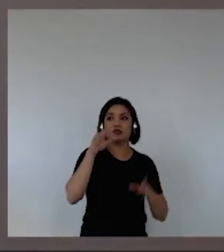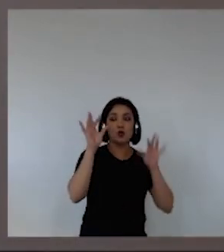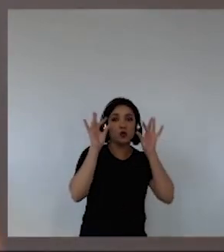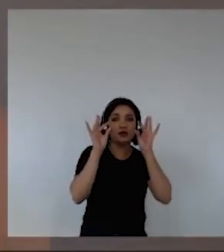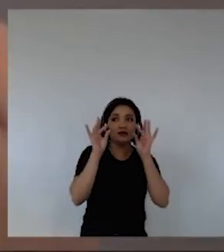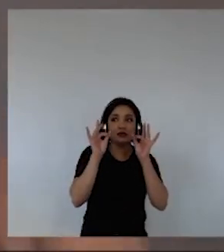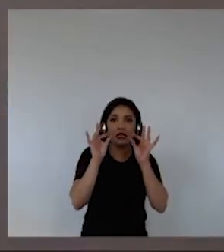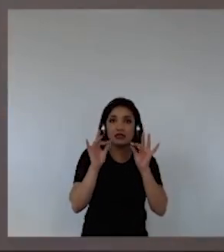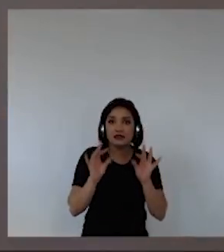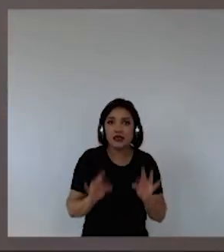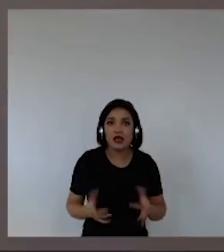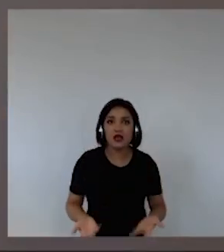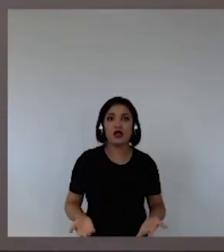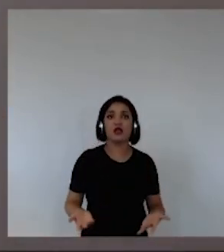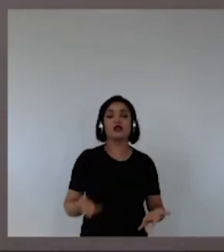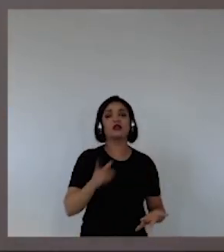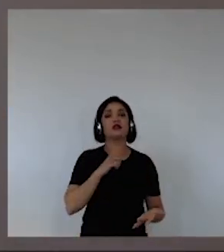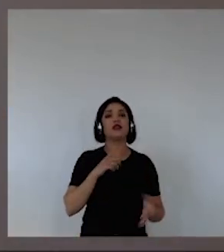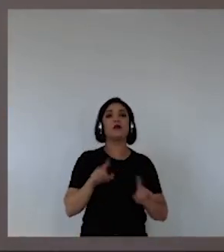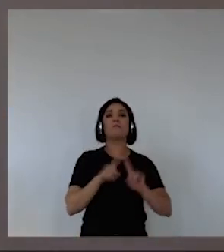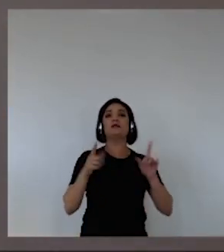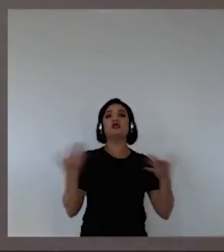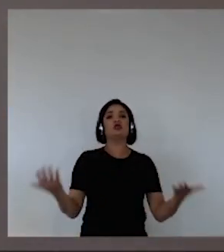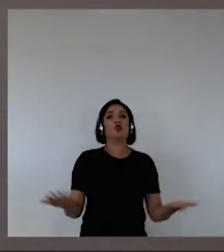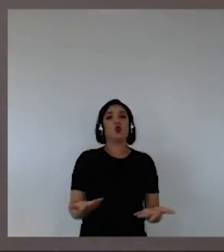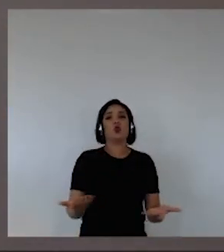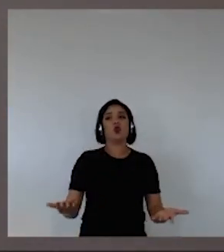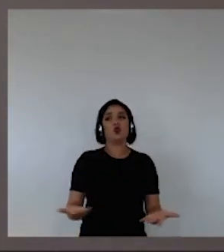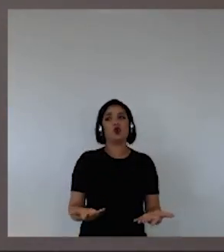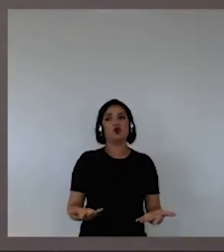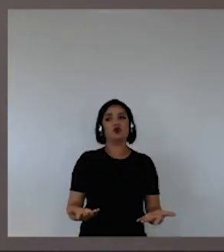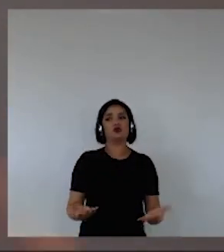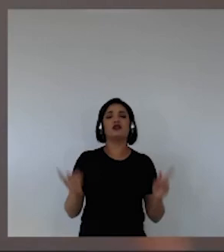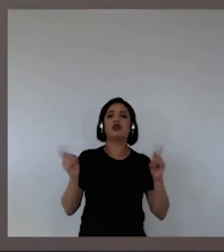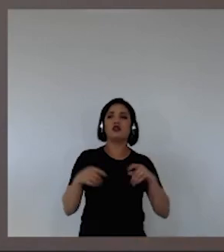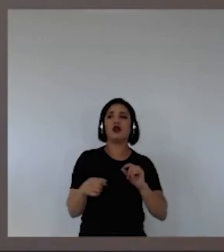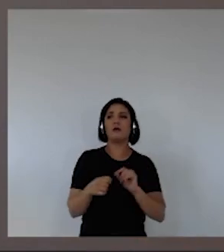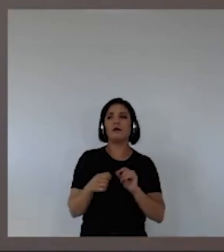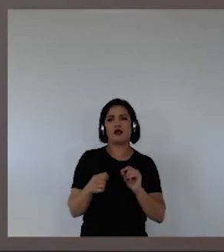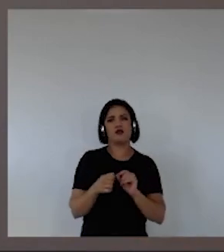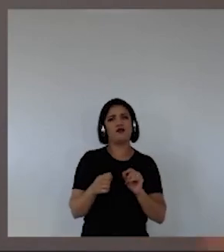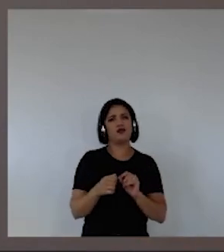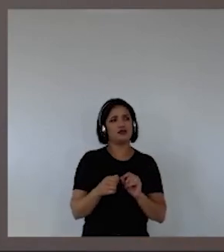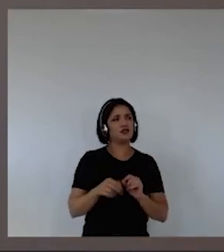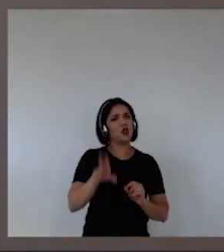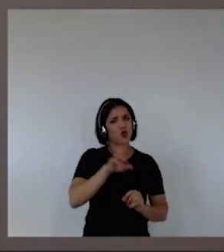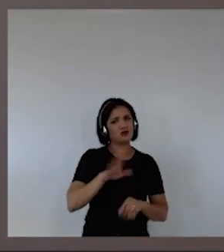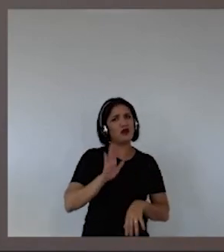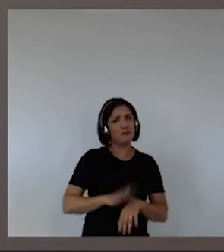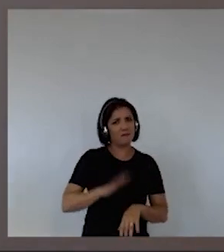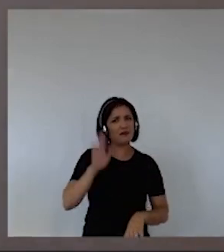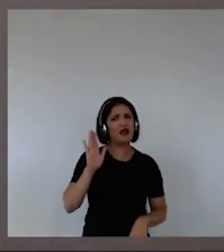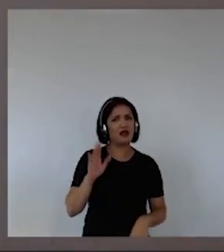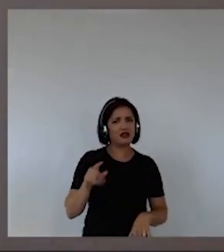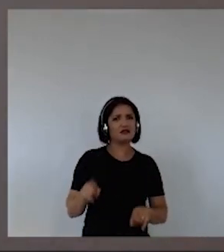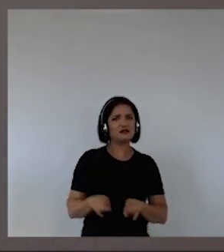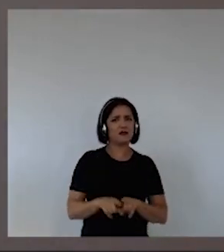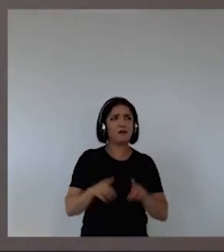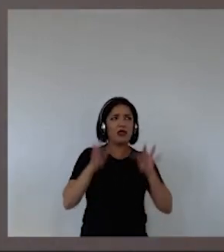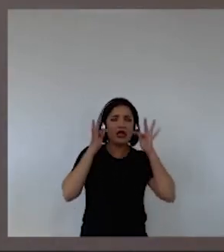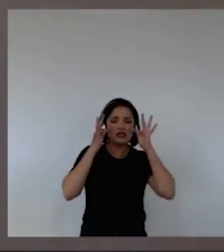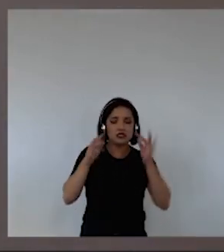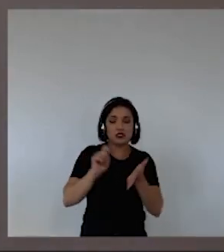né? Algo tão duradouro, mas hoje, por exemplo, é possível se fazer muito mais uso, e tem se visto muito mais uso da